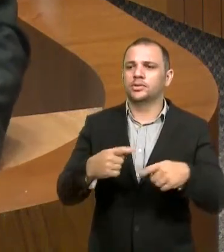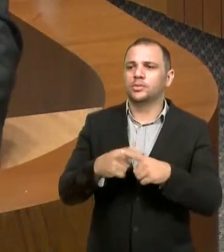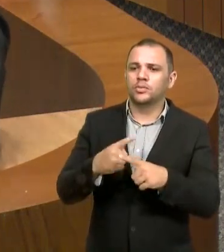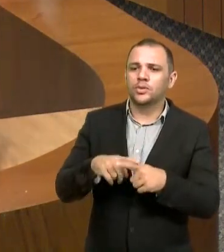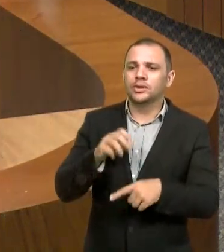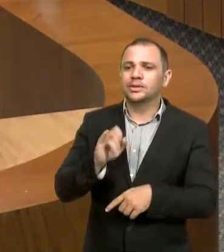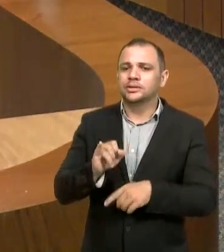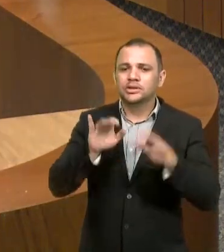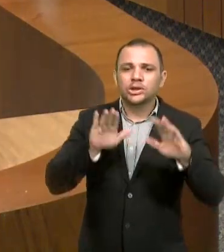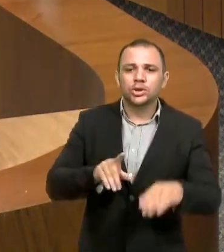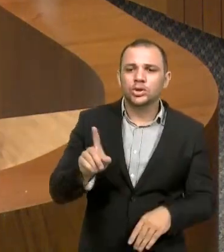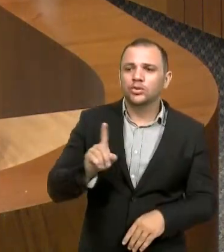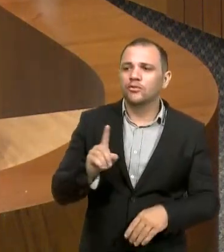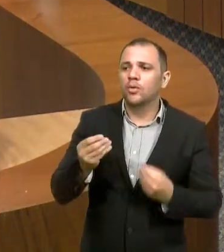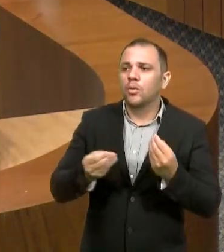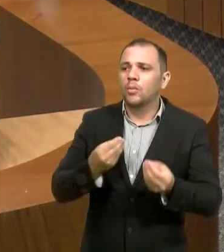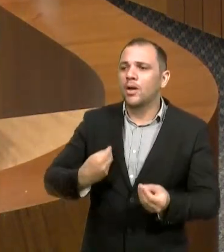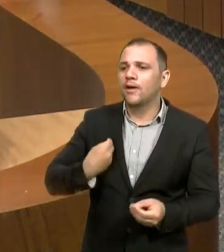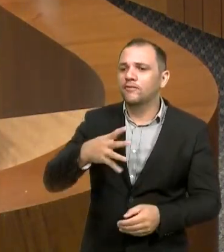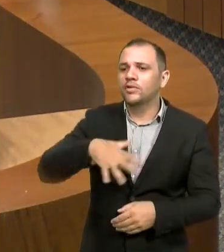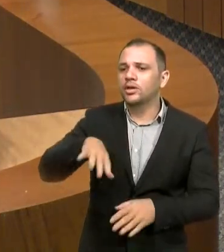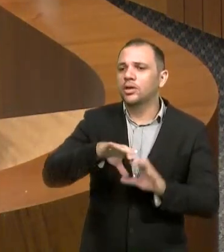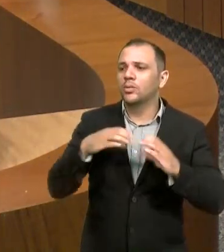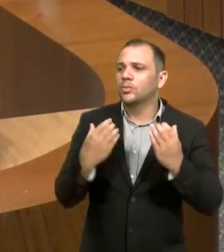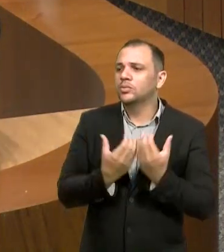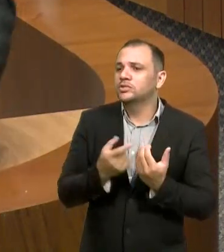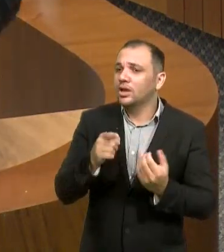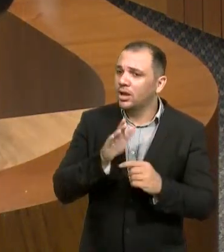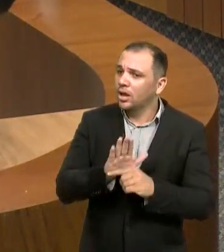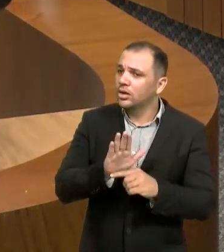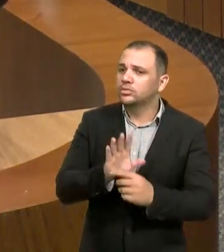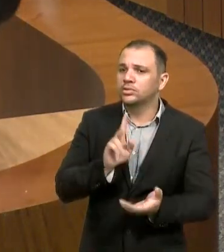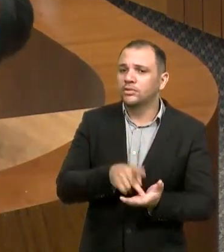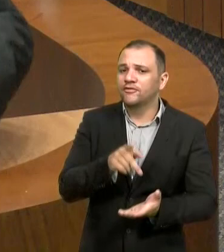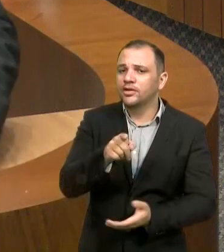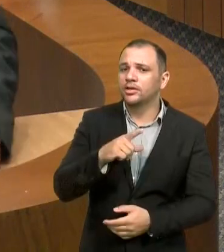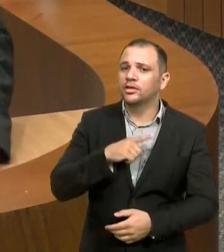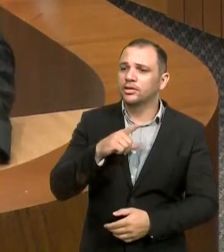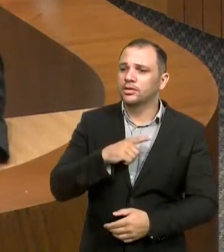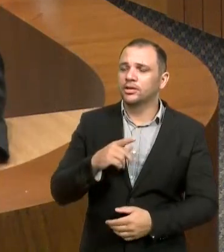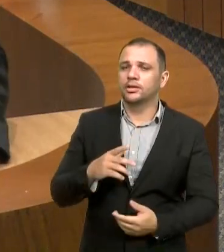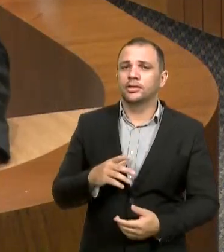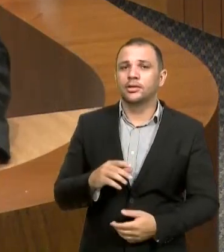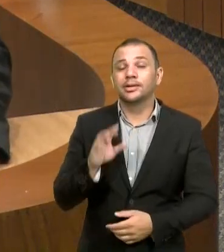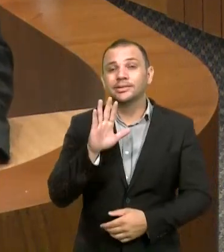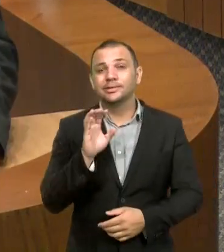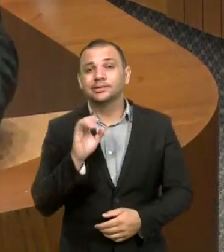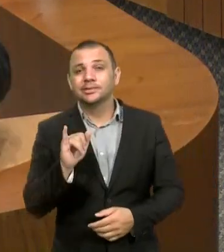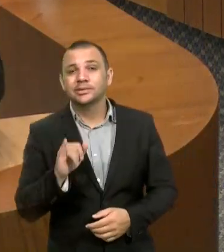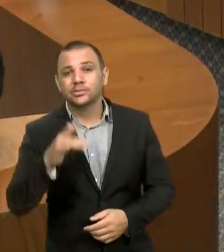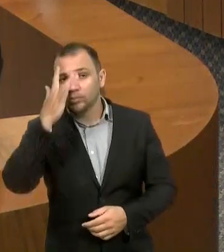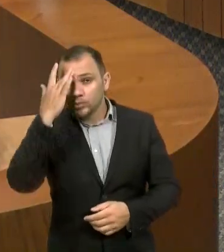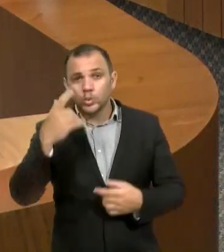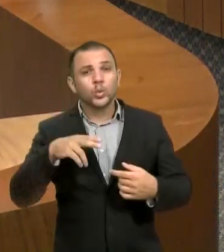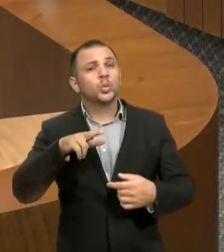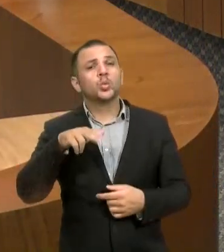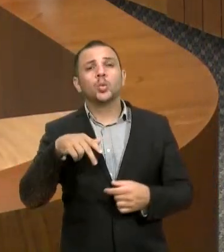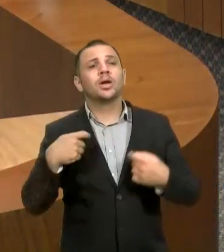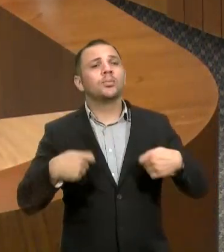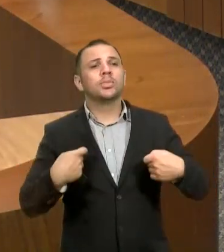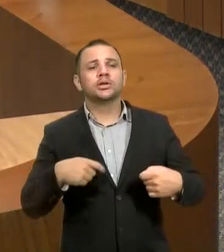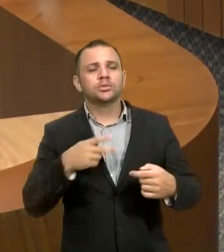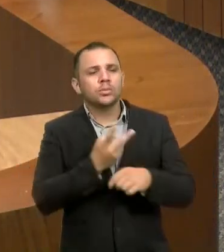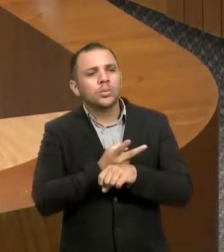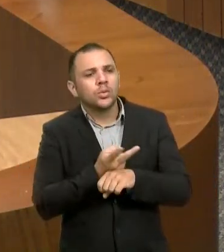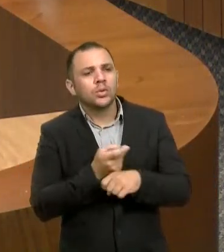quem nunca teve atendimento médico, ou quem nunca precisou de atendimento médico, quem nunca precisou ir atrás de um